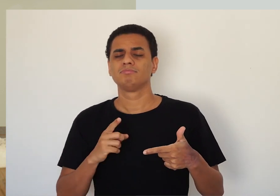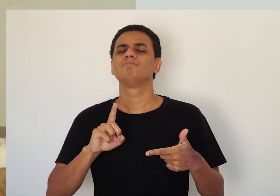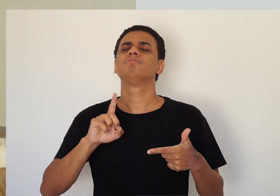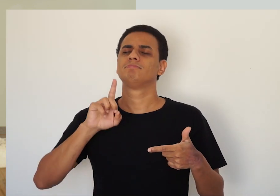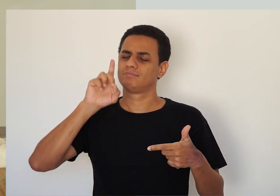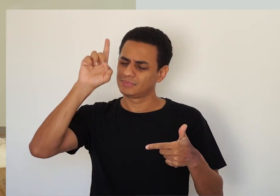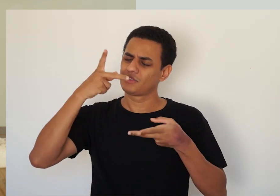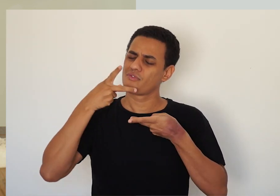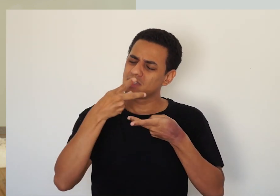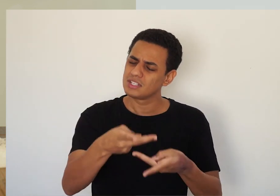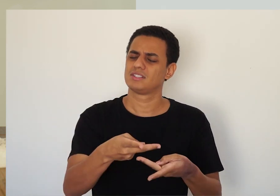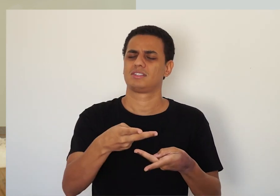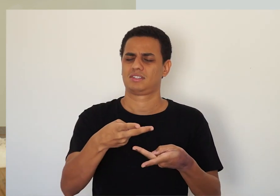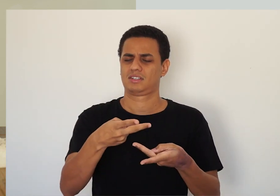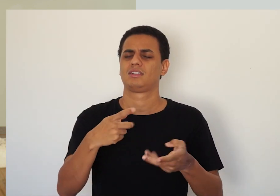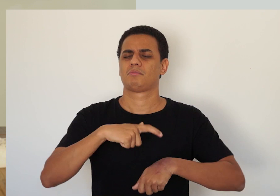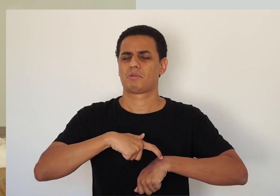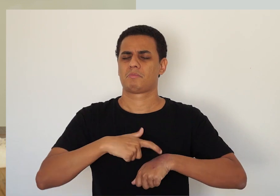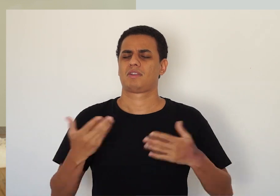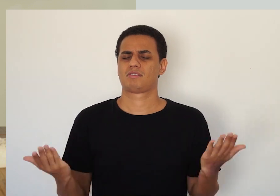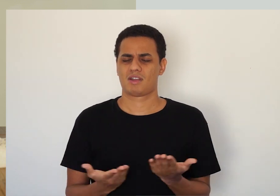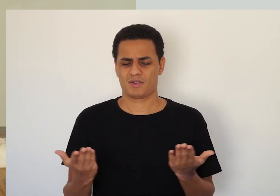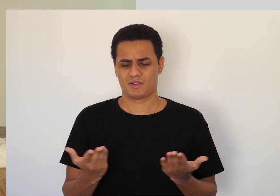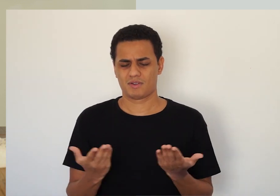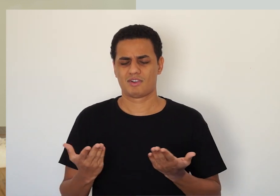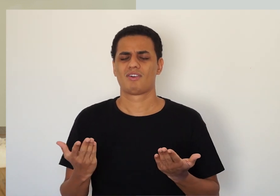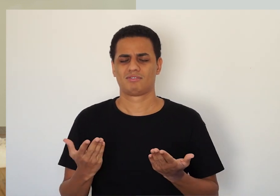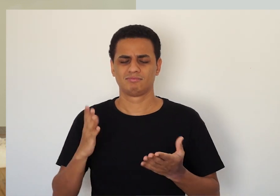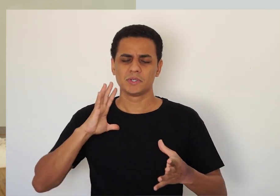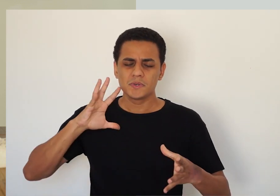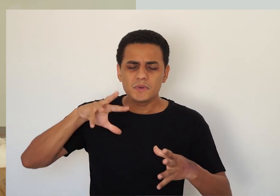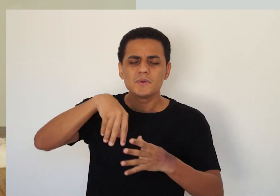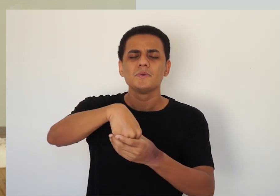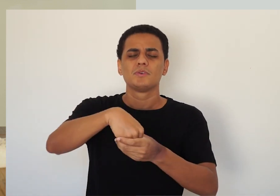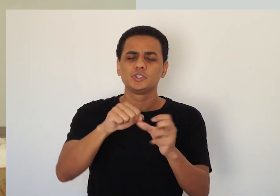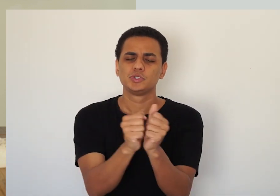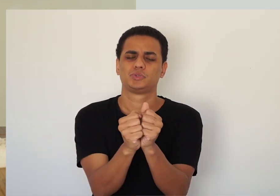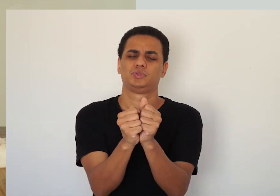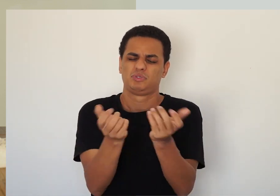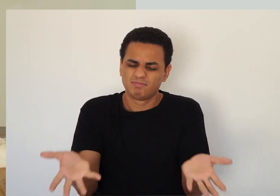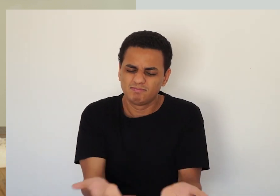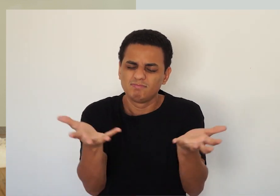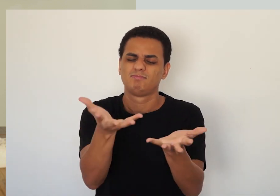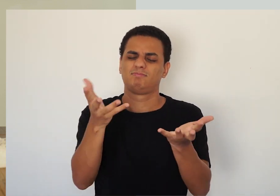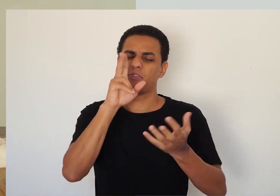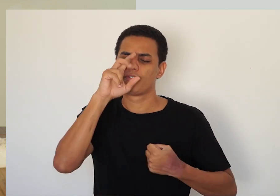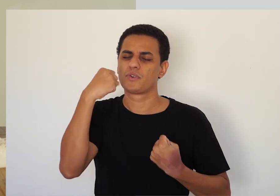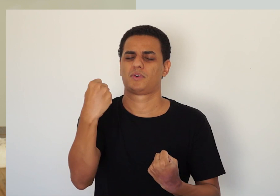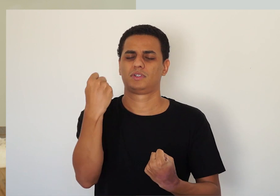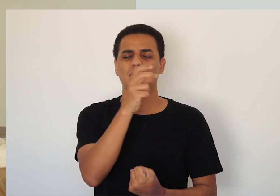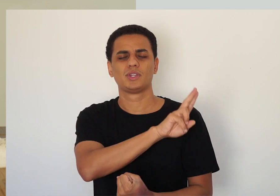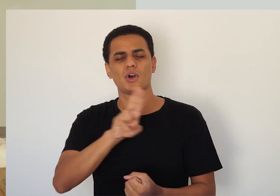isolamento social, que o Senhor visite com esta palavra neste dia, neste momento, ó Deus, e traga ânimo e força para